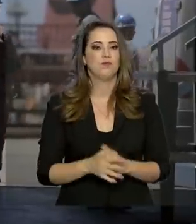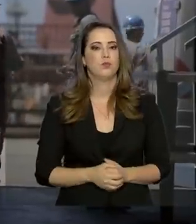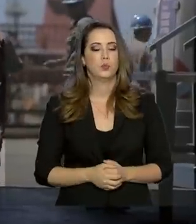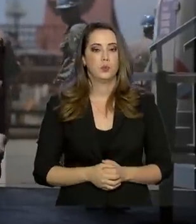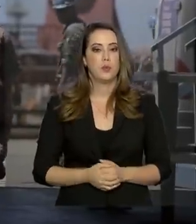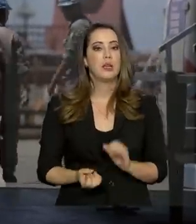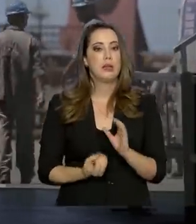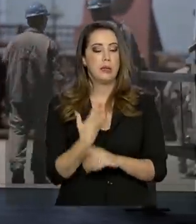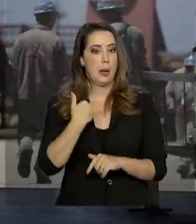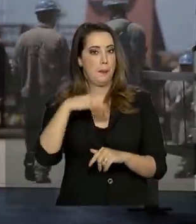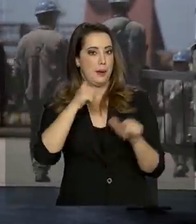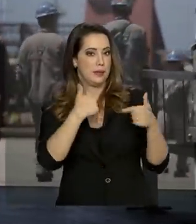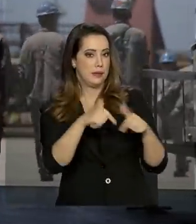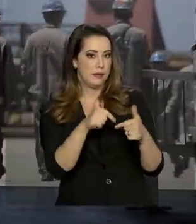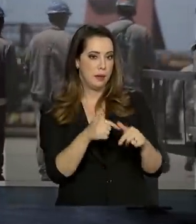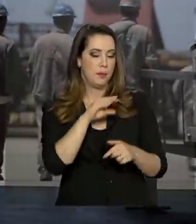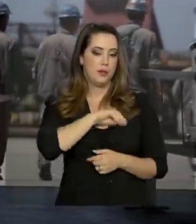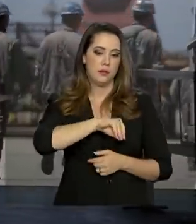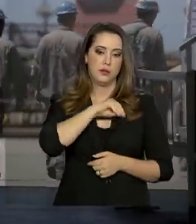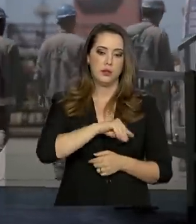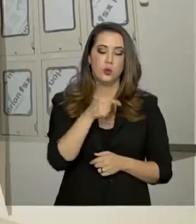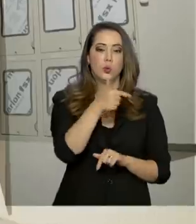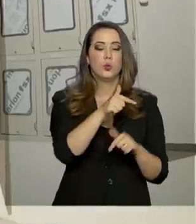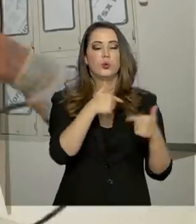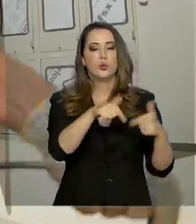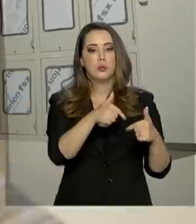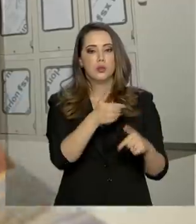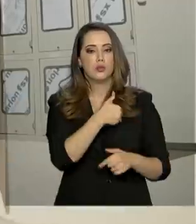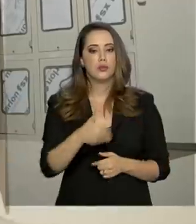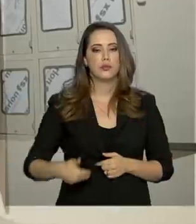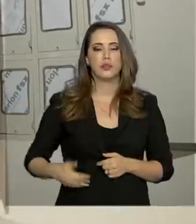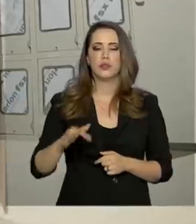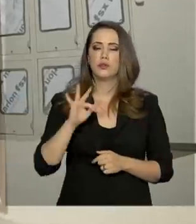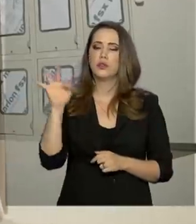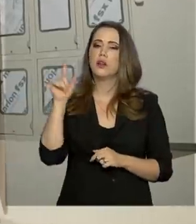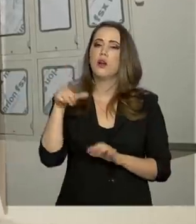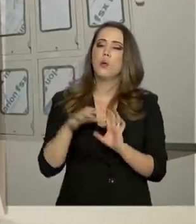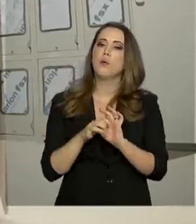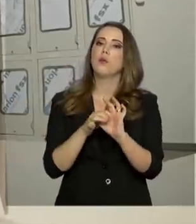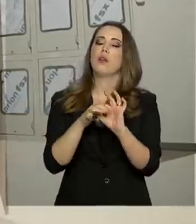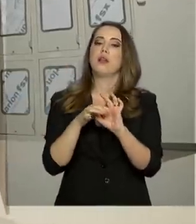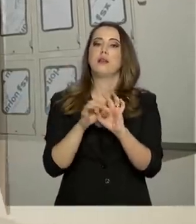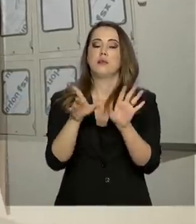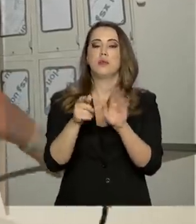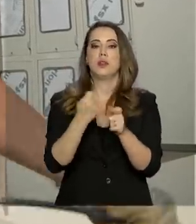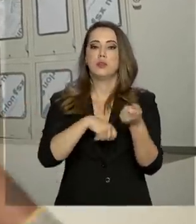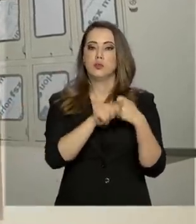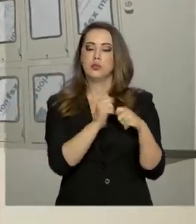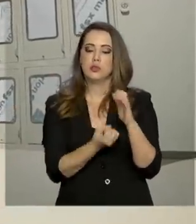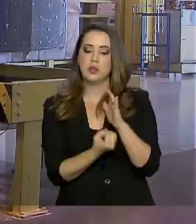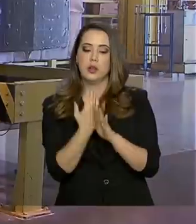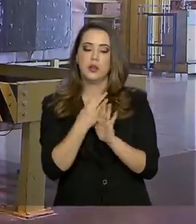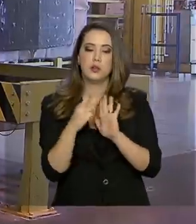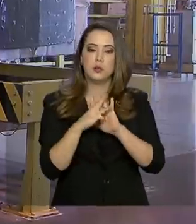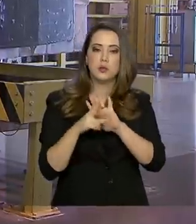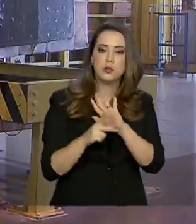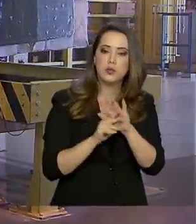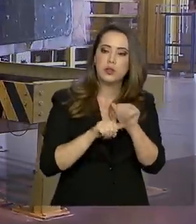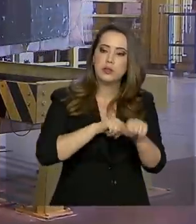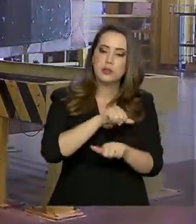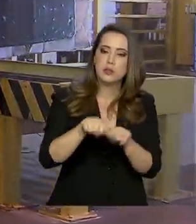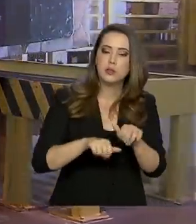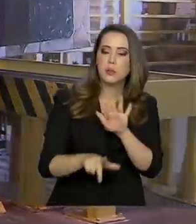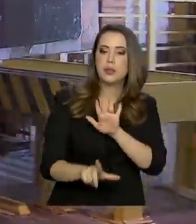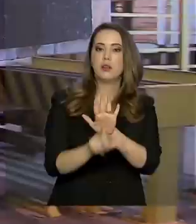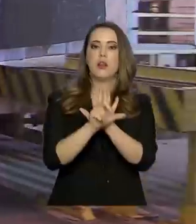mais emprego e renda, uma outra ação do governo federal foi a Lei da Liberdade Econômica. Criada como medida provisória e transformada